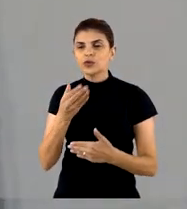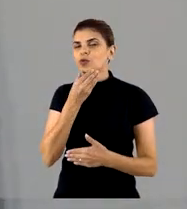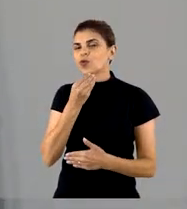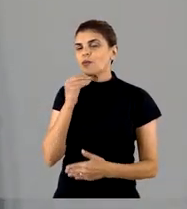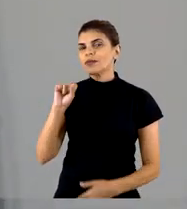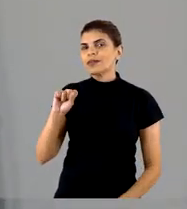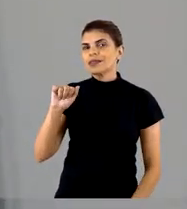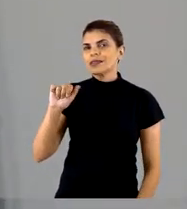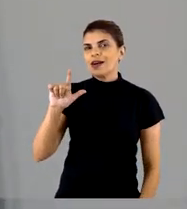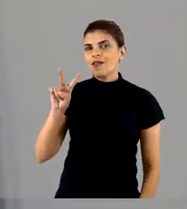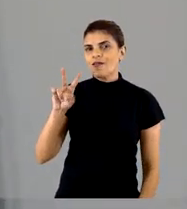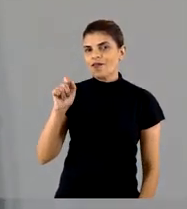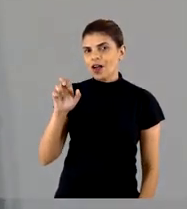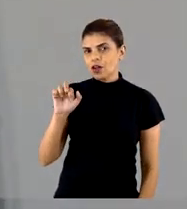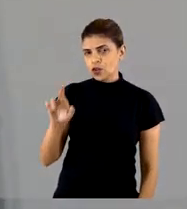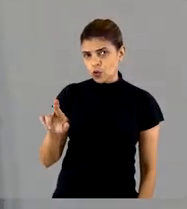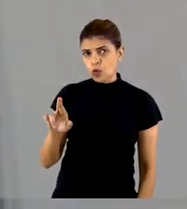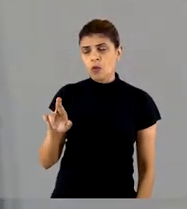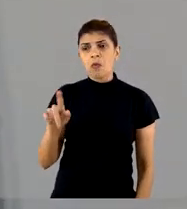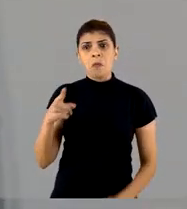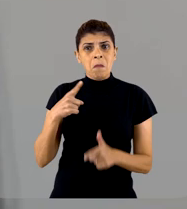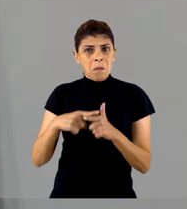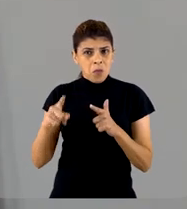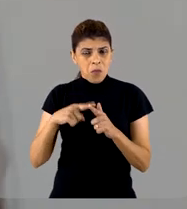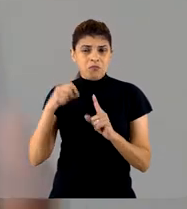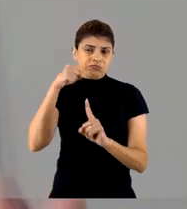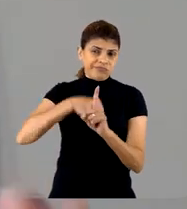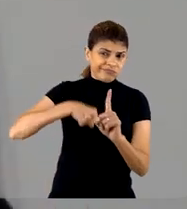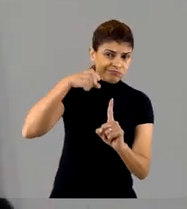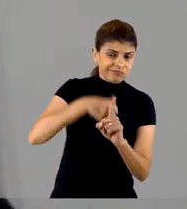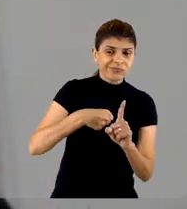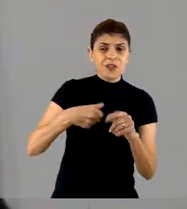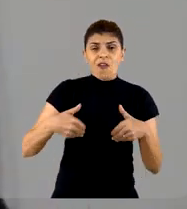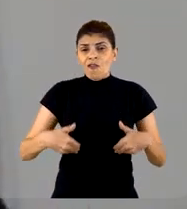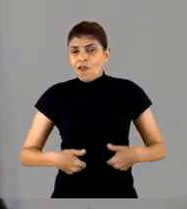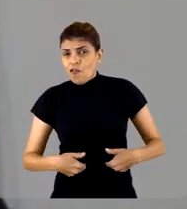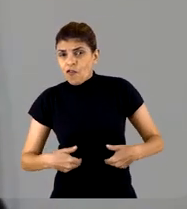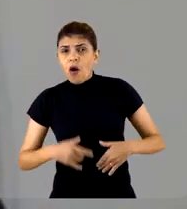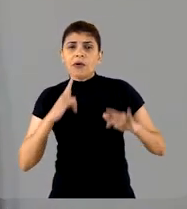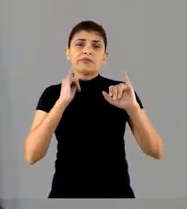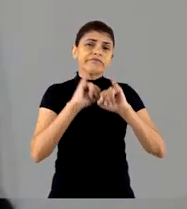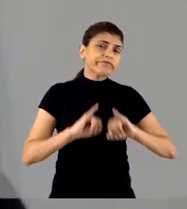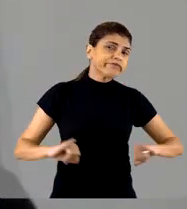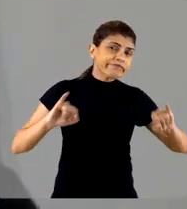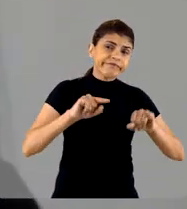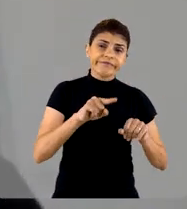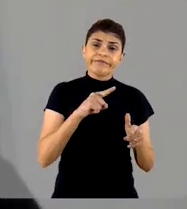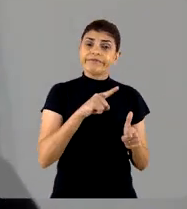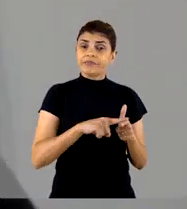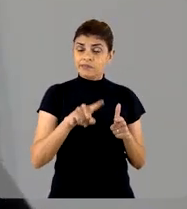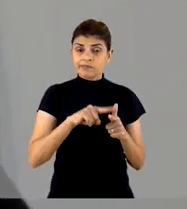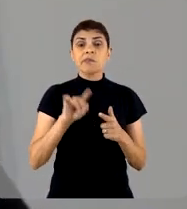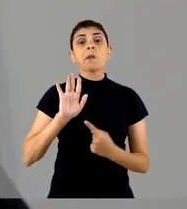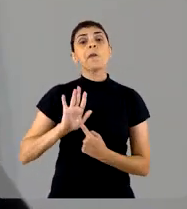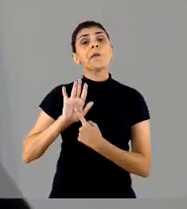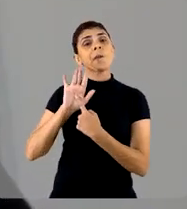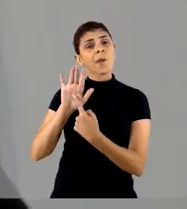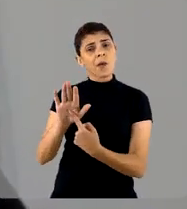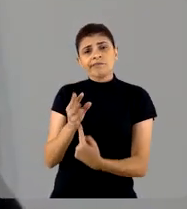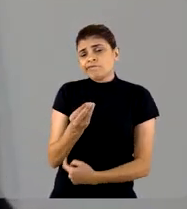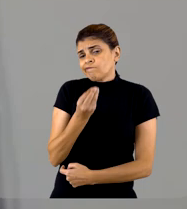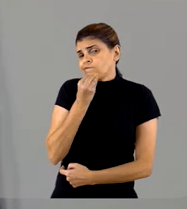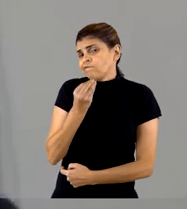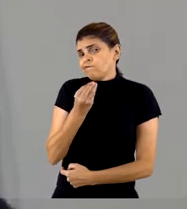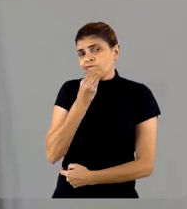inclusive, né. Mas com essa questão da fome surgindo como uma bandeira, como uma questão, é mostrado de forma